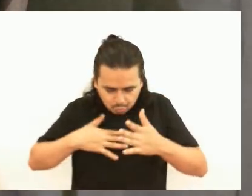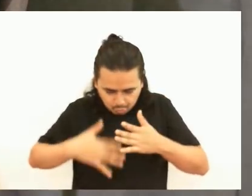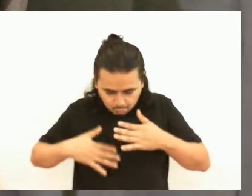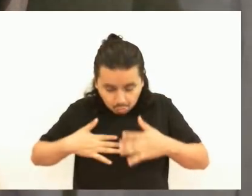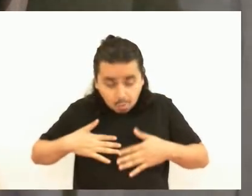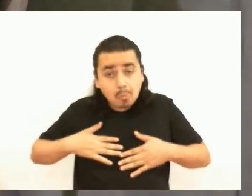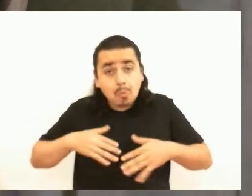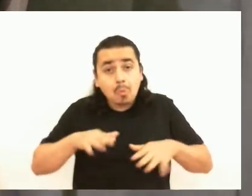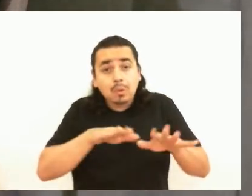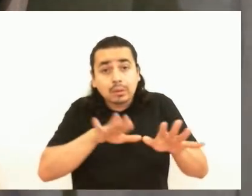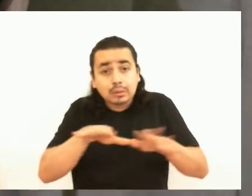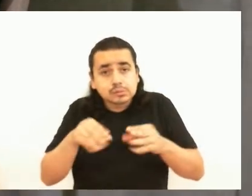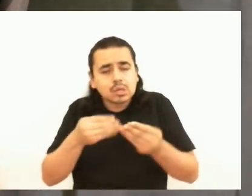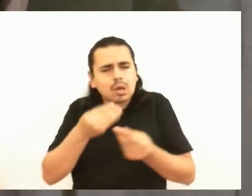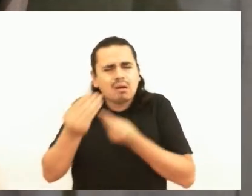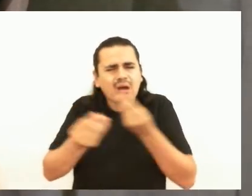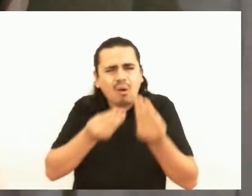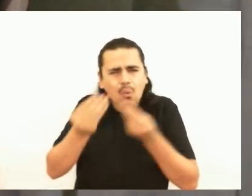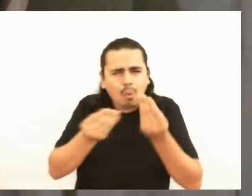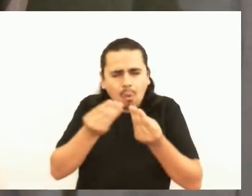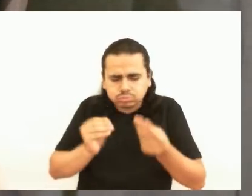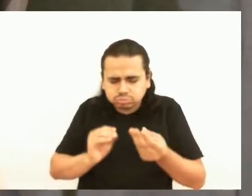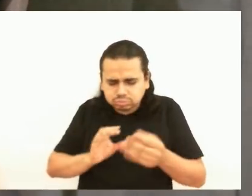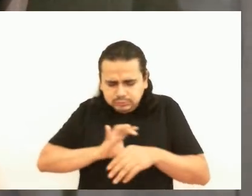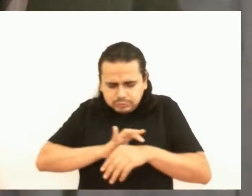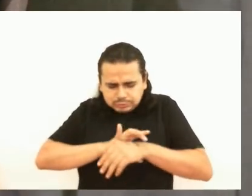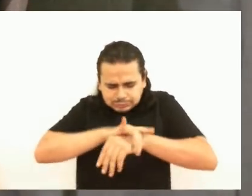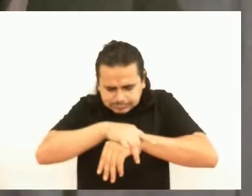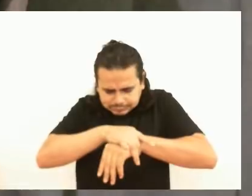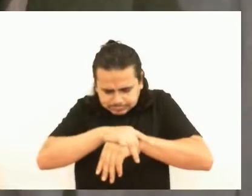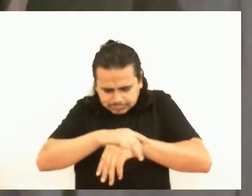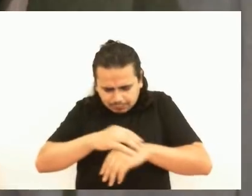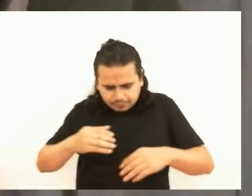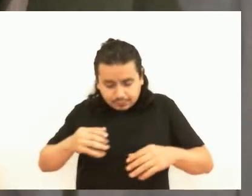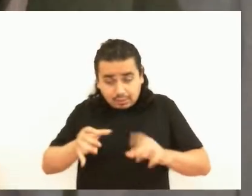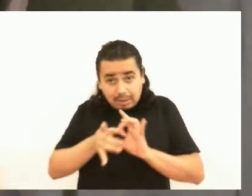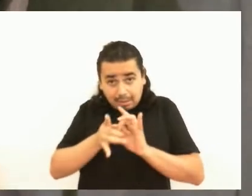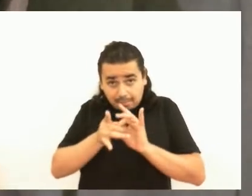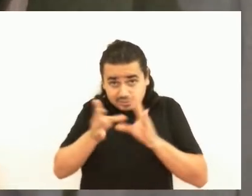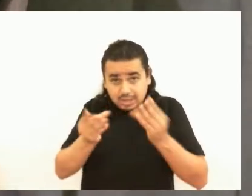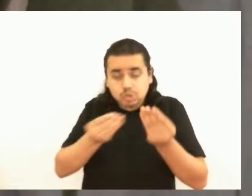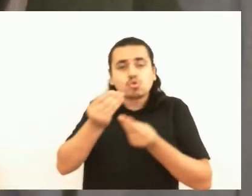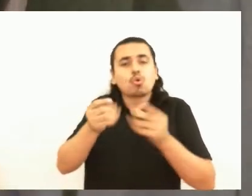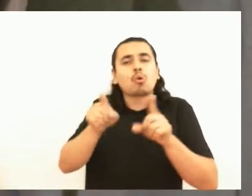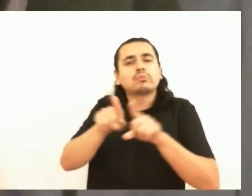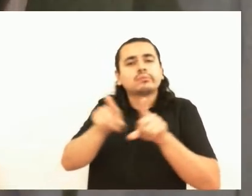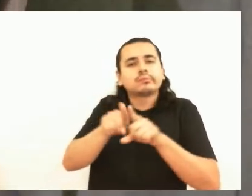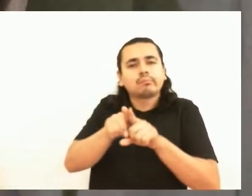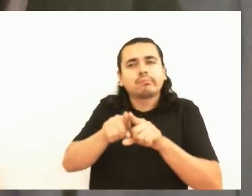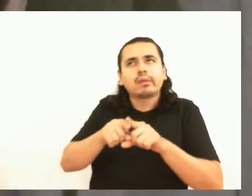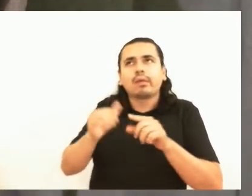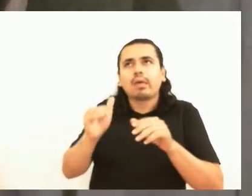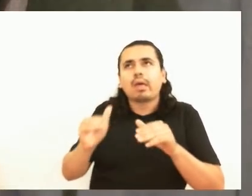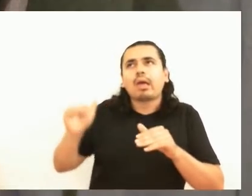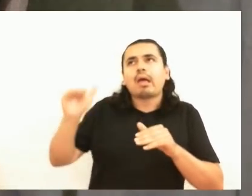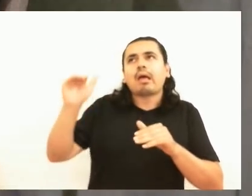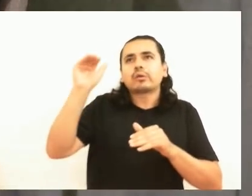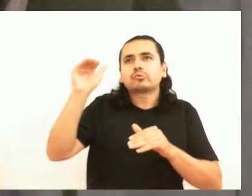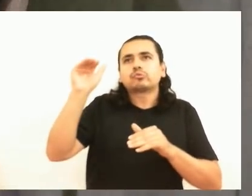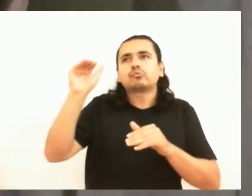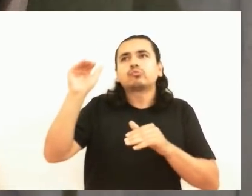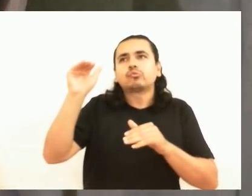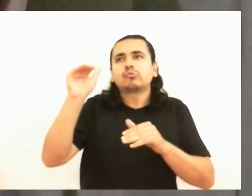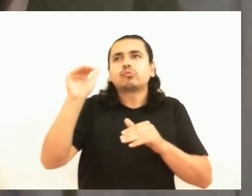crianças e como seria garantir essa liberdade e como aguentar como adulto esse